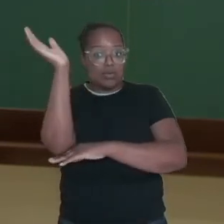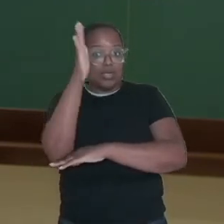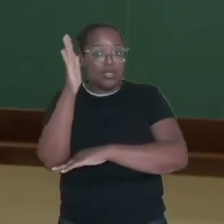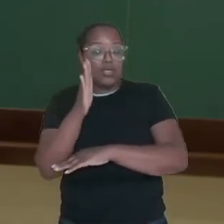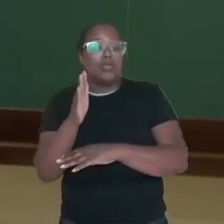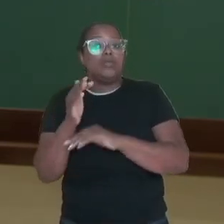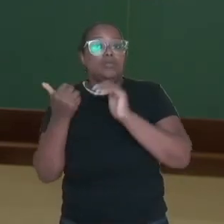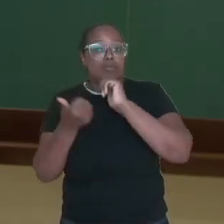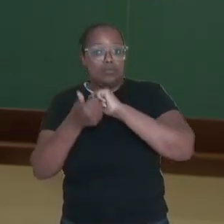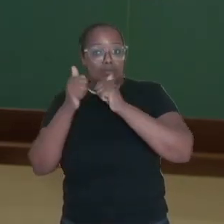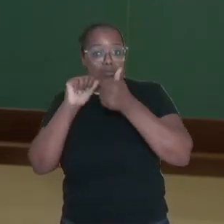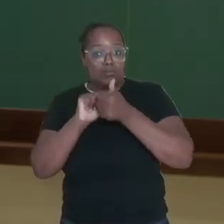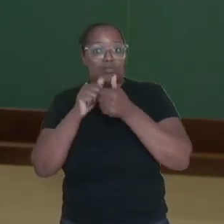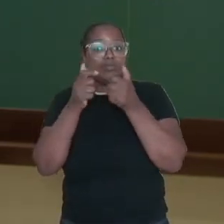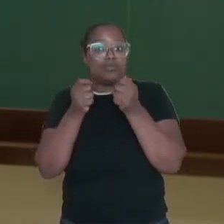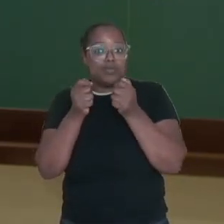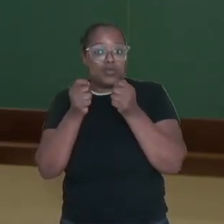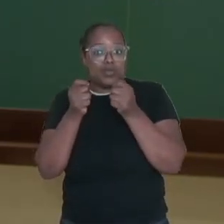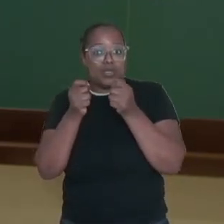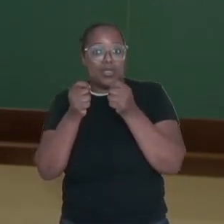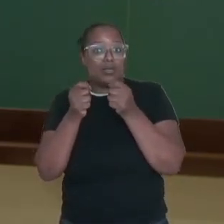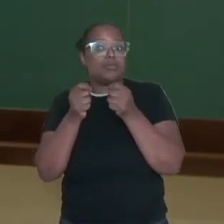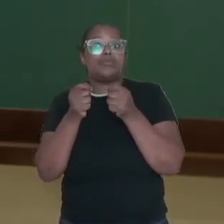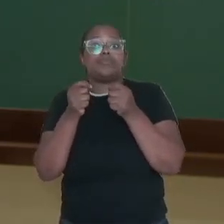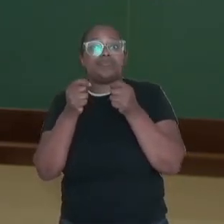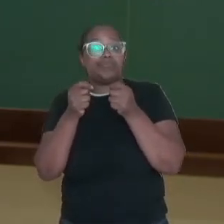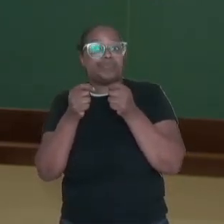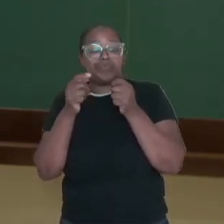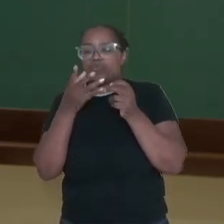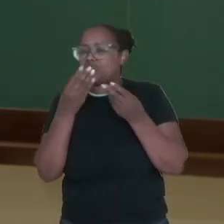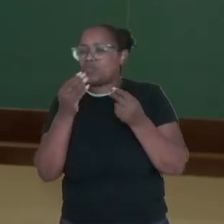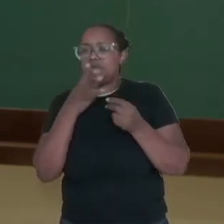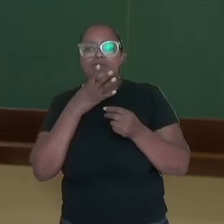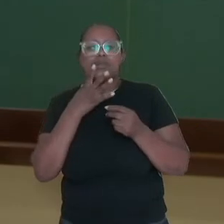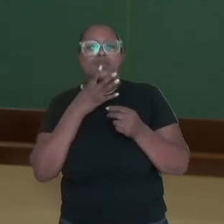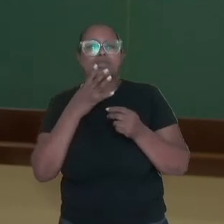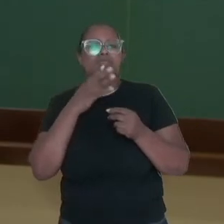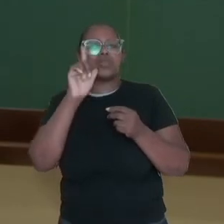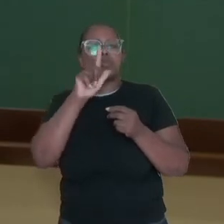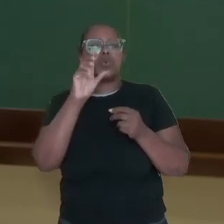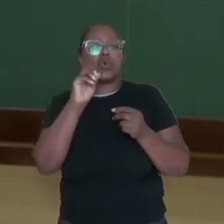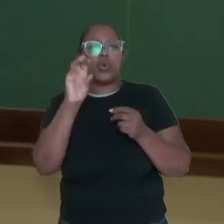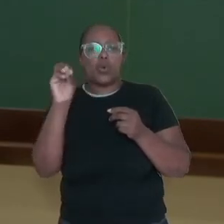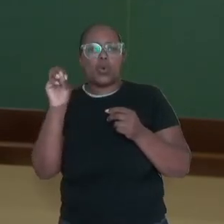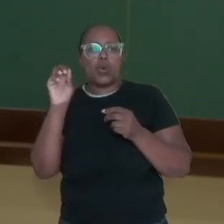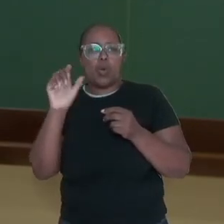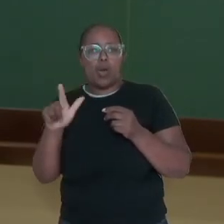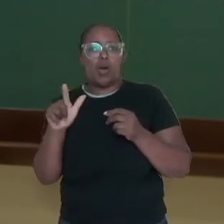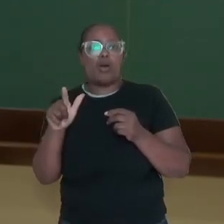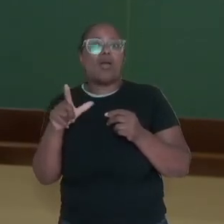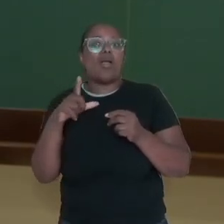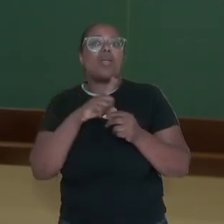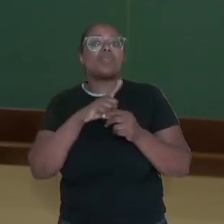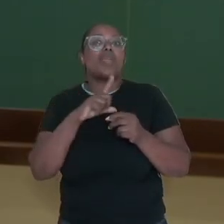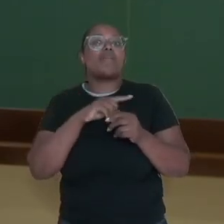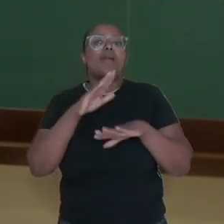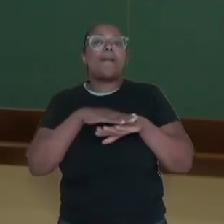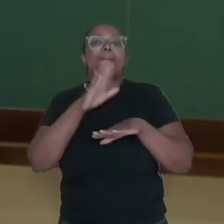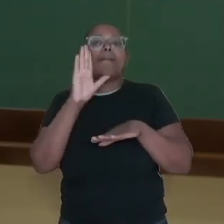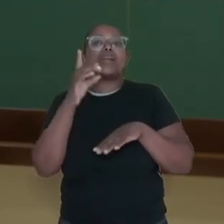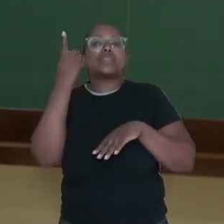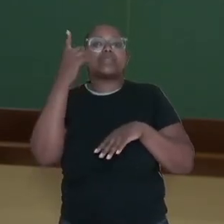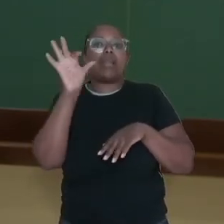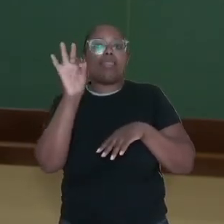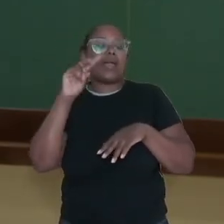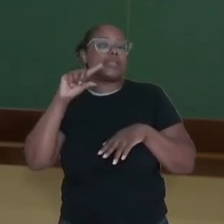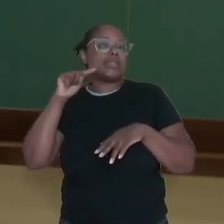talvez até seja um jogo que você participe aí, né, bem conhecido, o LoL. atraiu mais de 10 mil